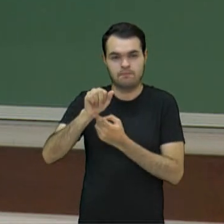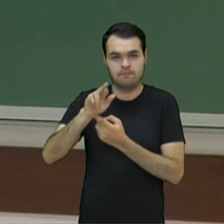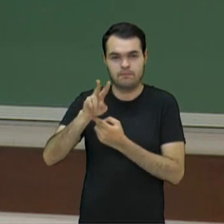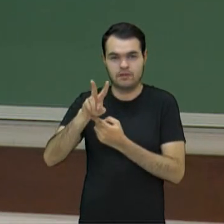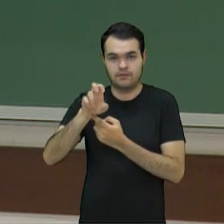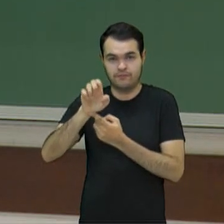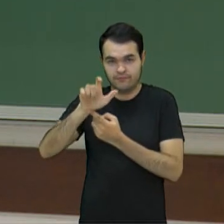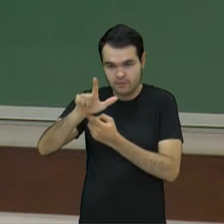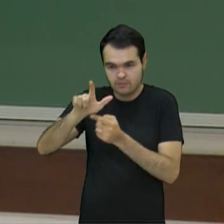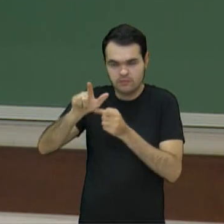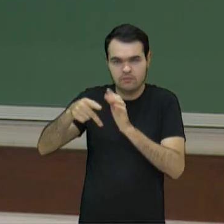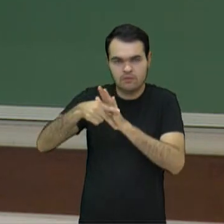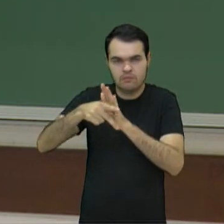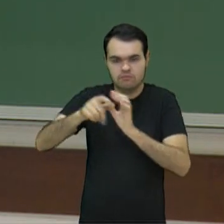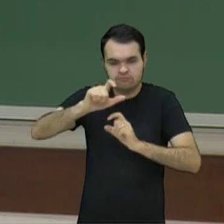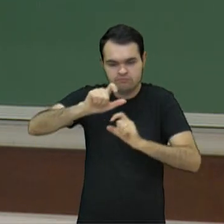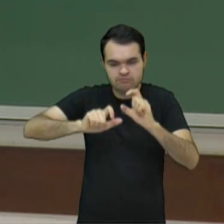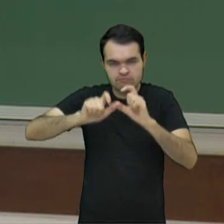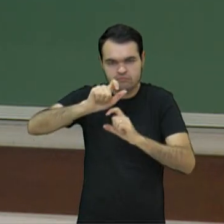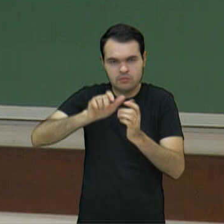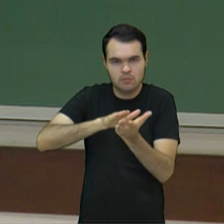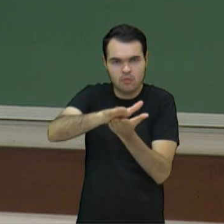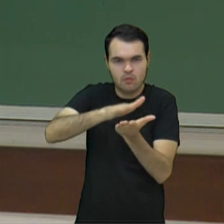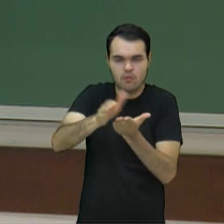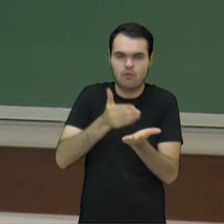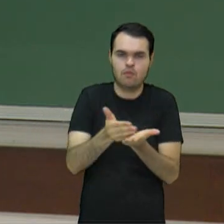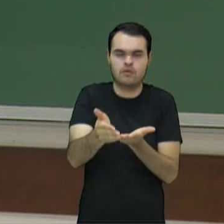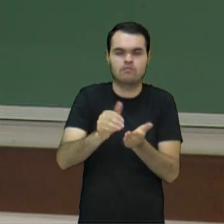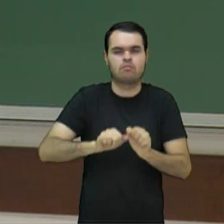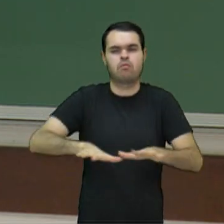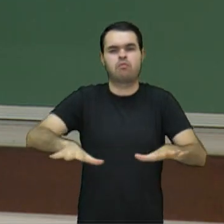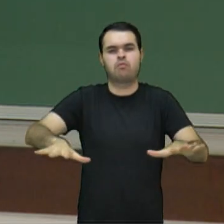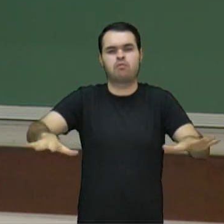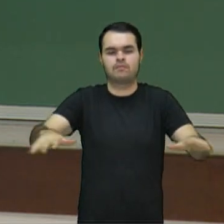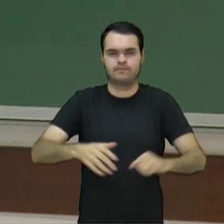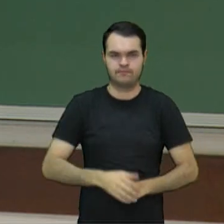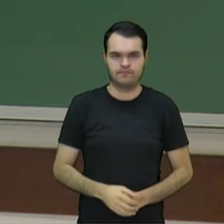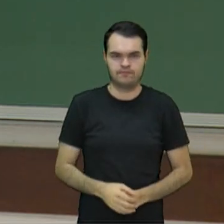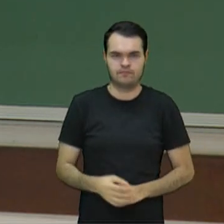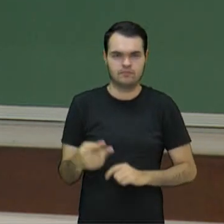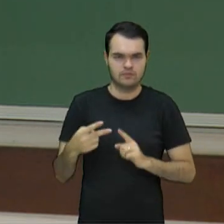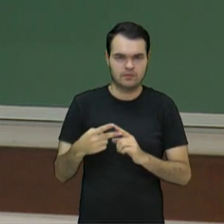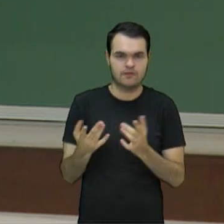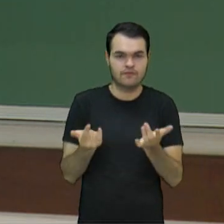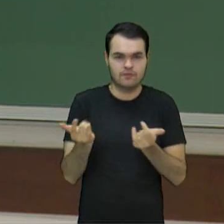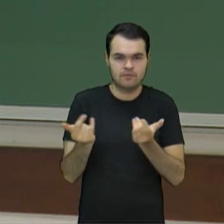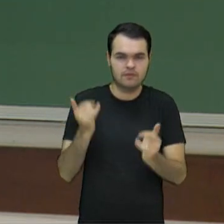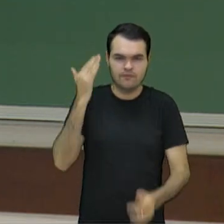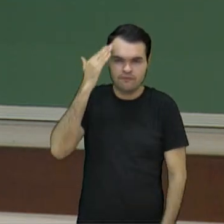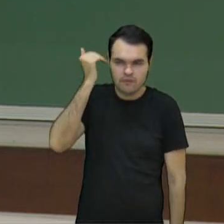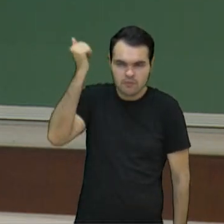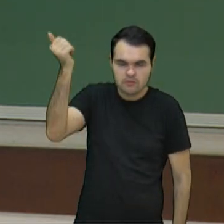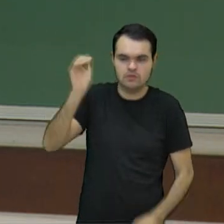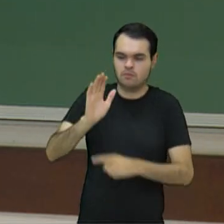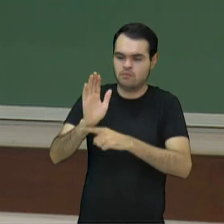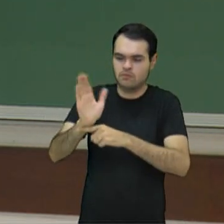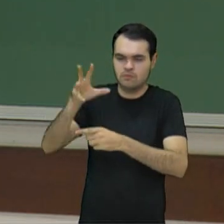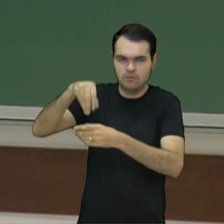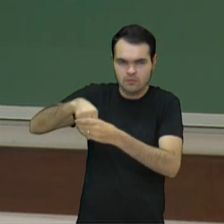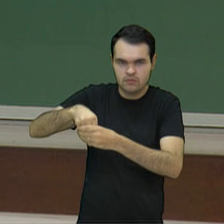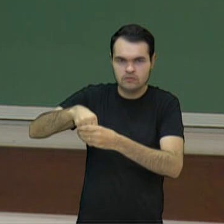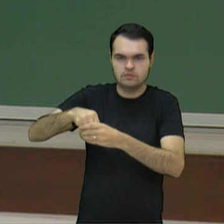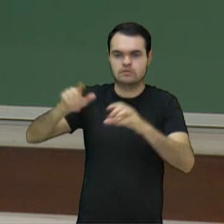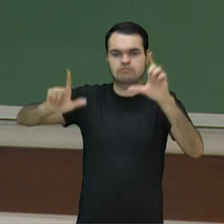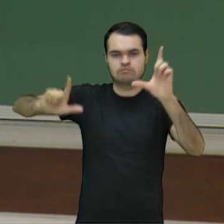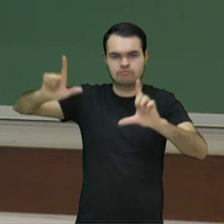através dos quadrinhos Marvel. E Spider-Man is famous in movies,